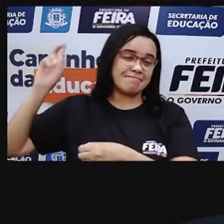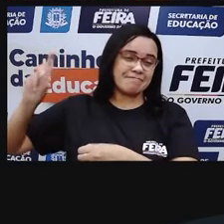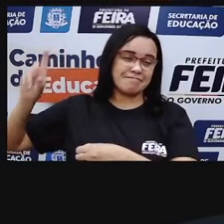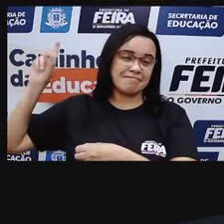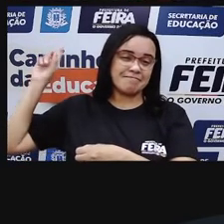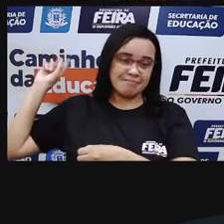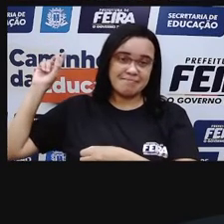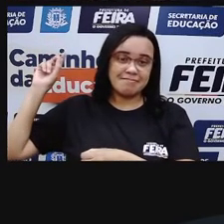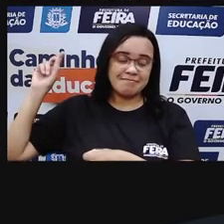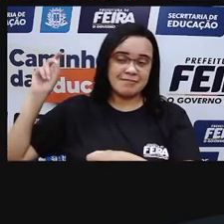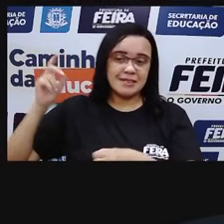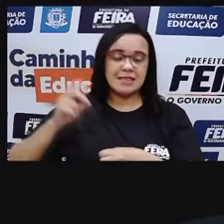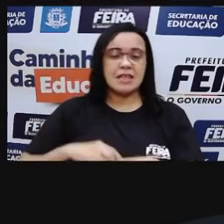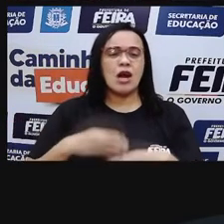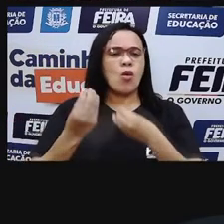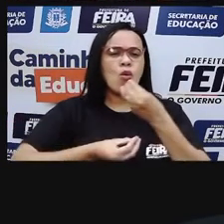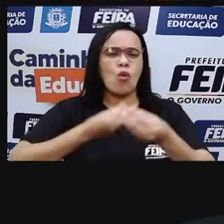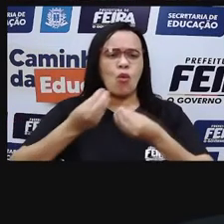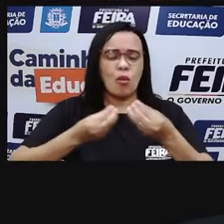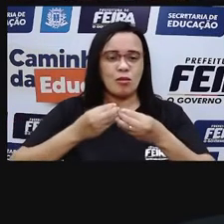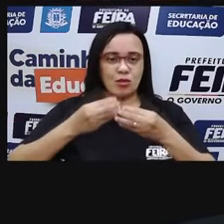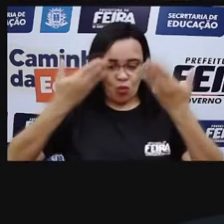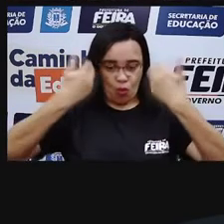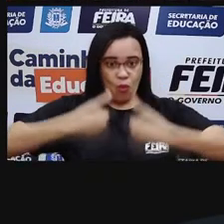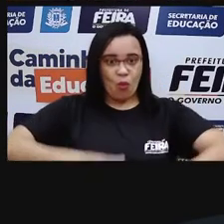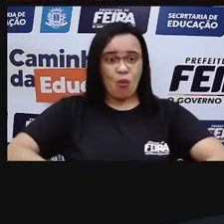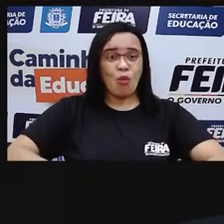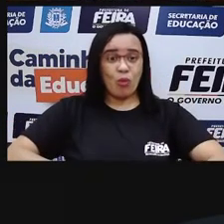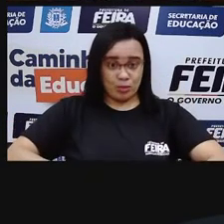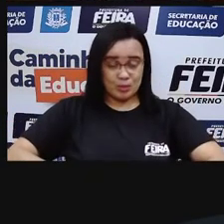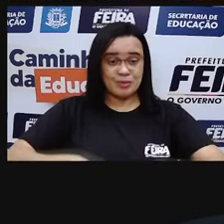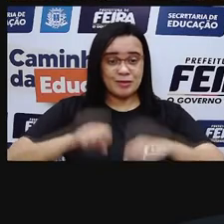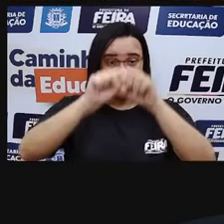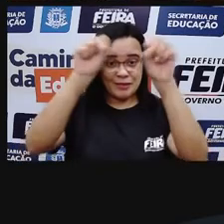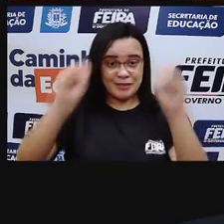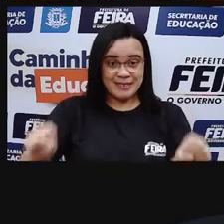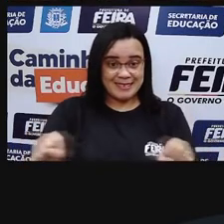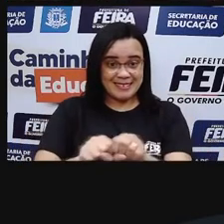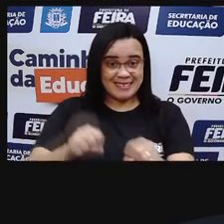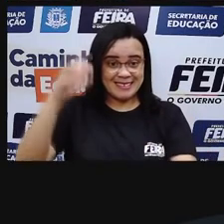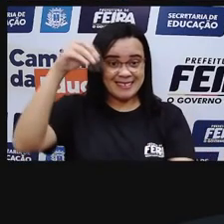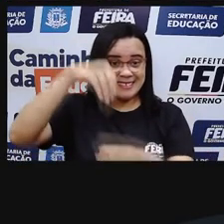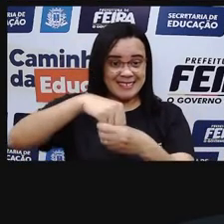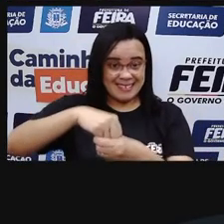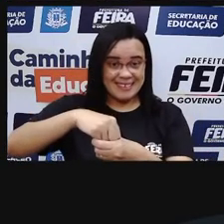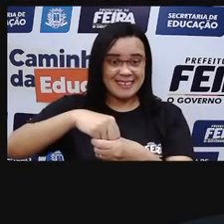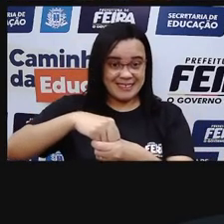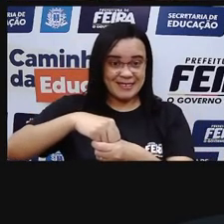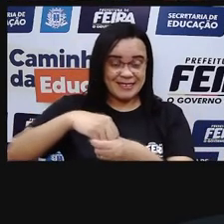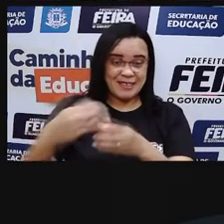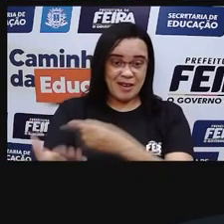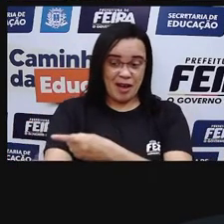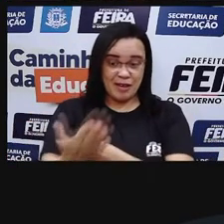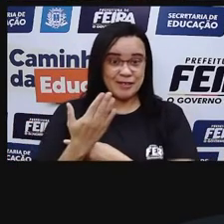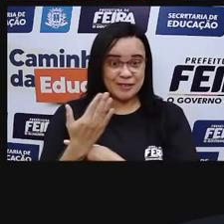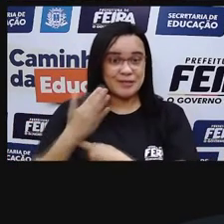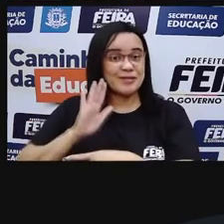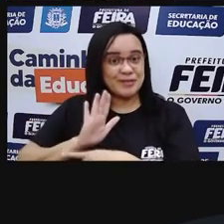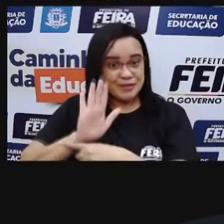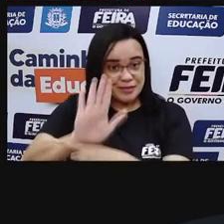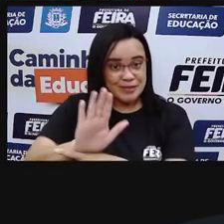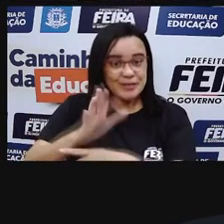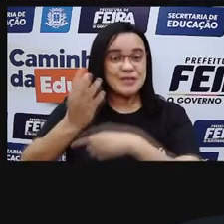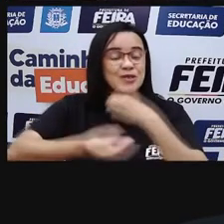sistema imunológico, como é que ele funciona. A gente viu na nossa última aula que existem